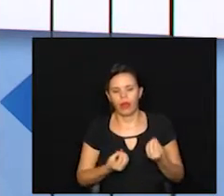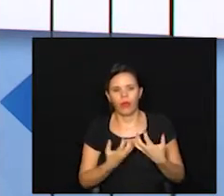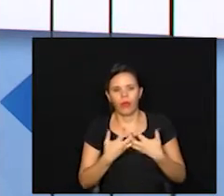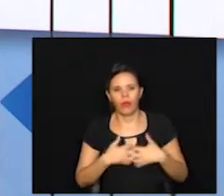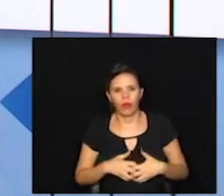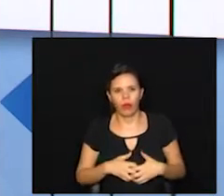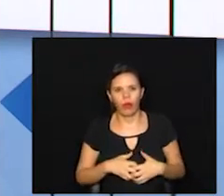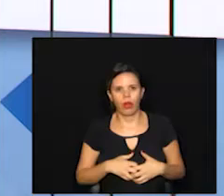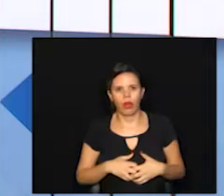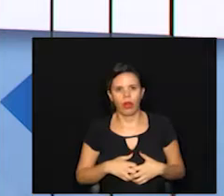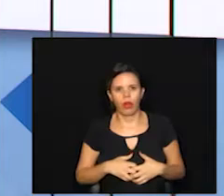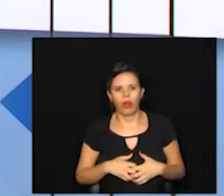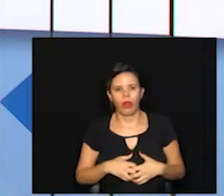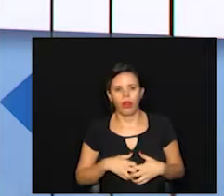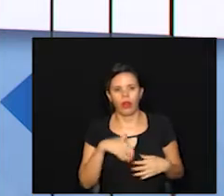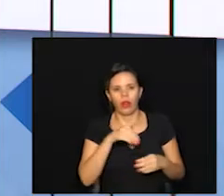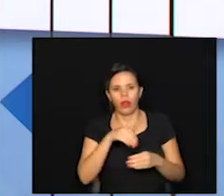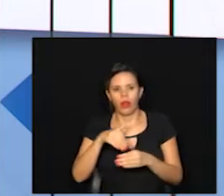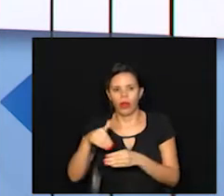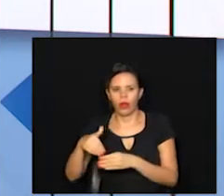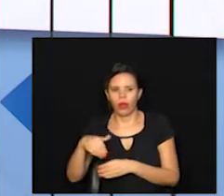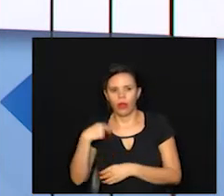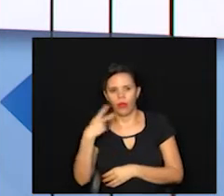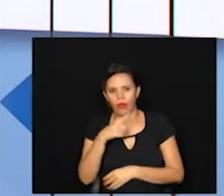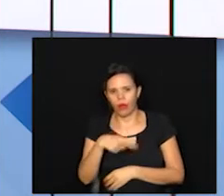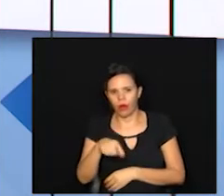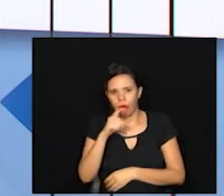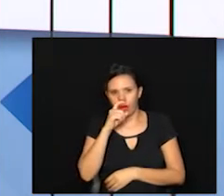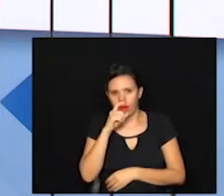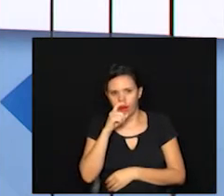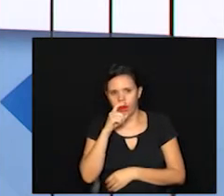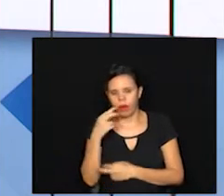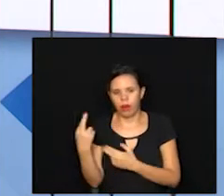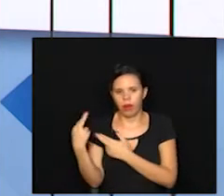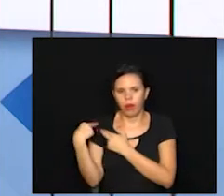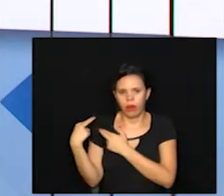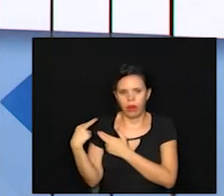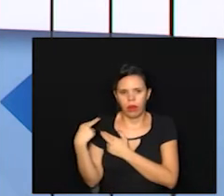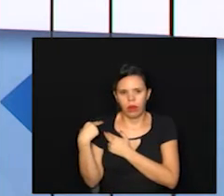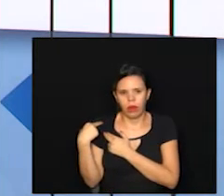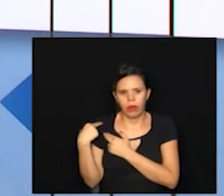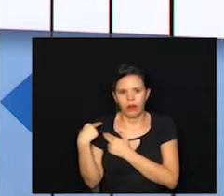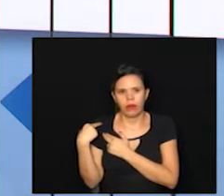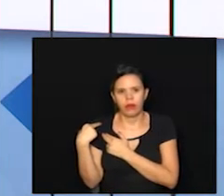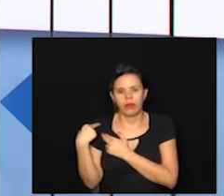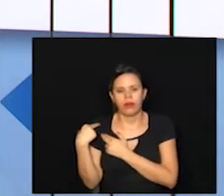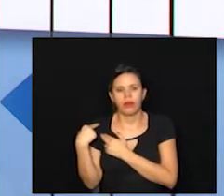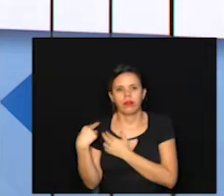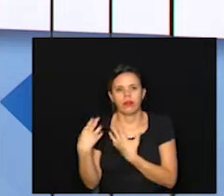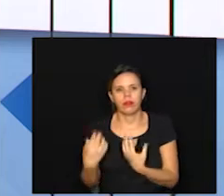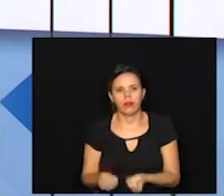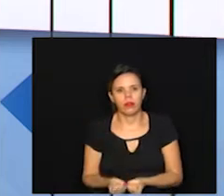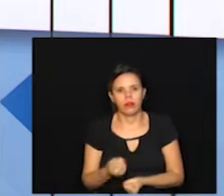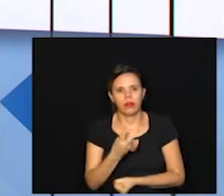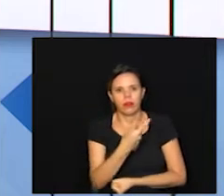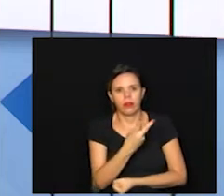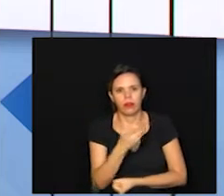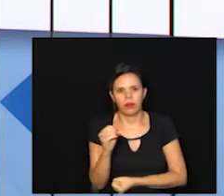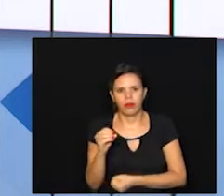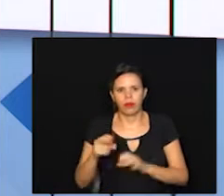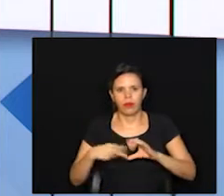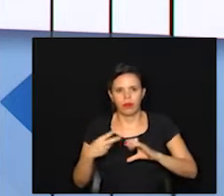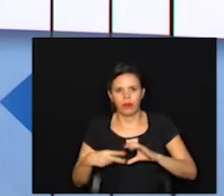essa eleição em que Zé Carlos ficará à frente do Parlamento Metropolitano, que compreende as 20